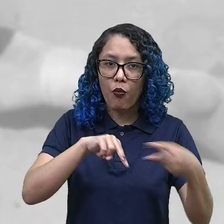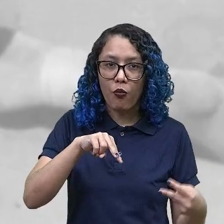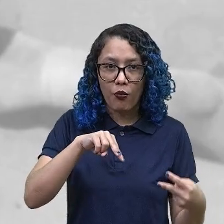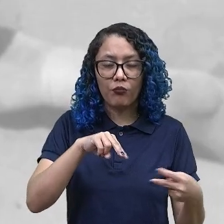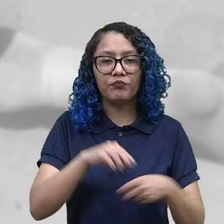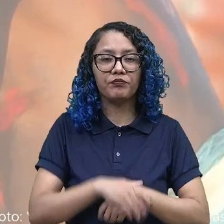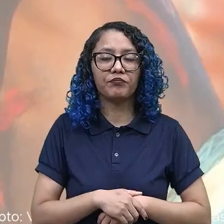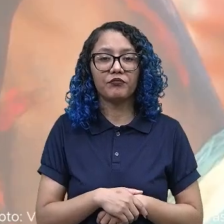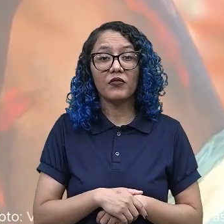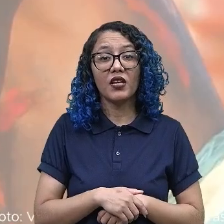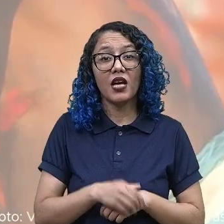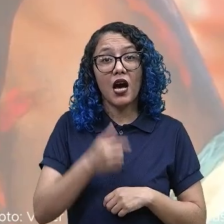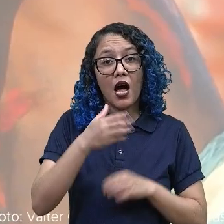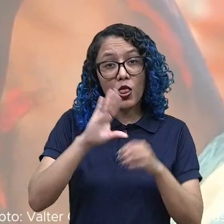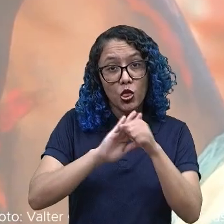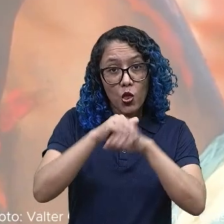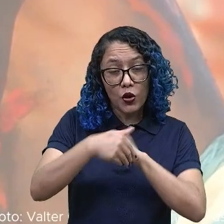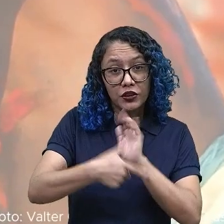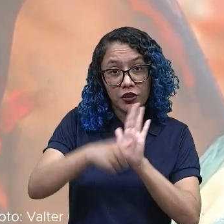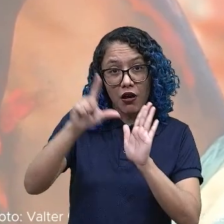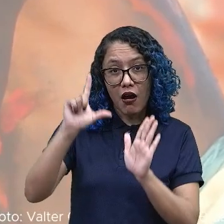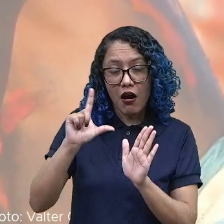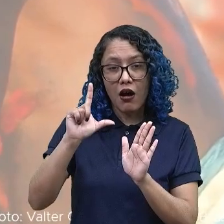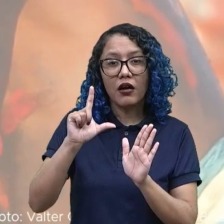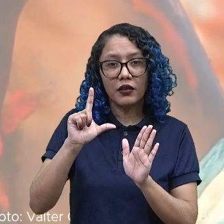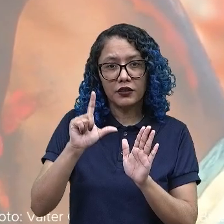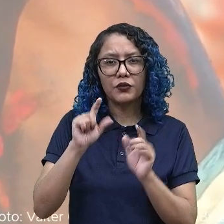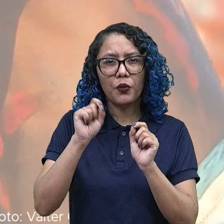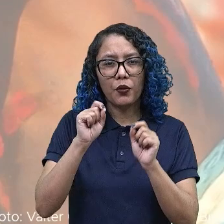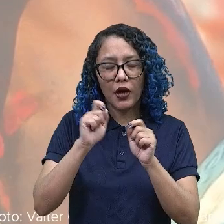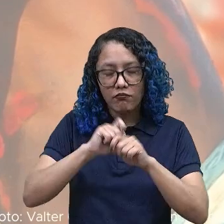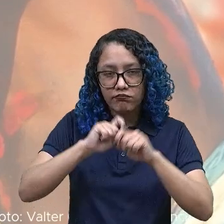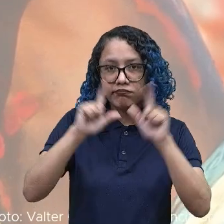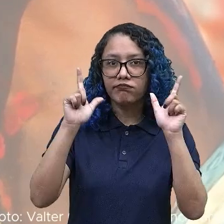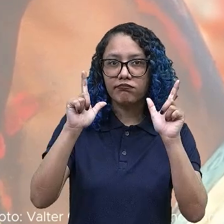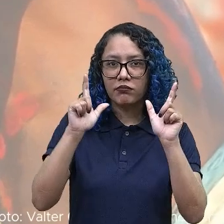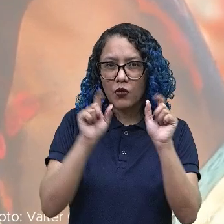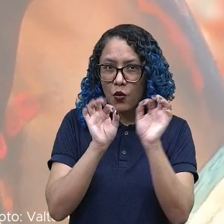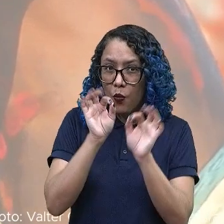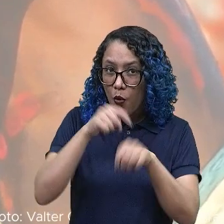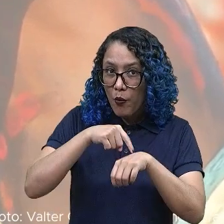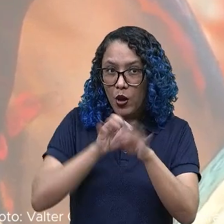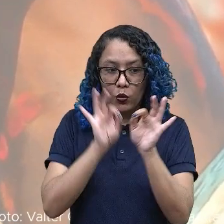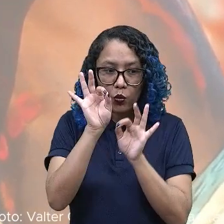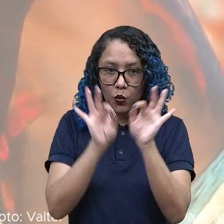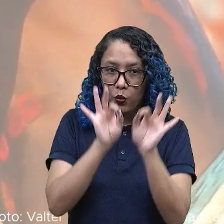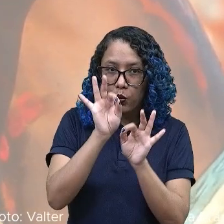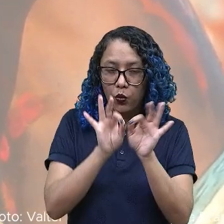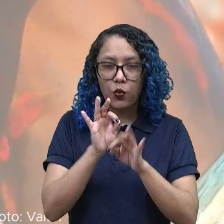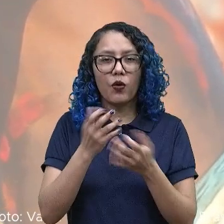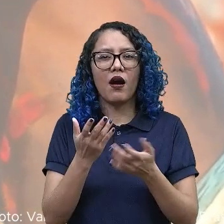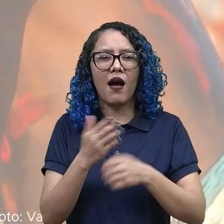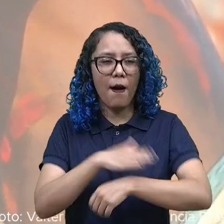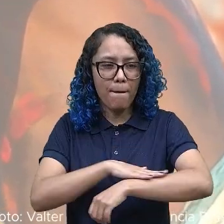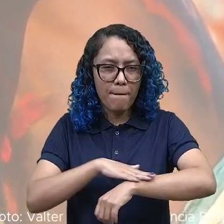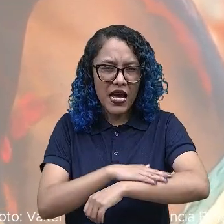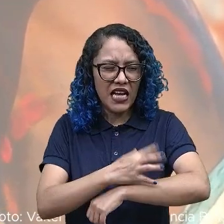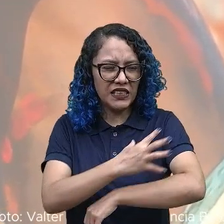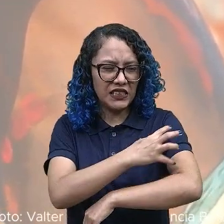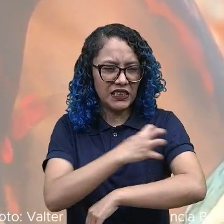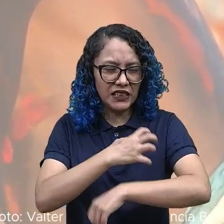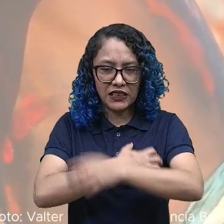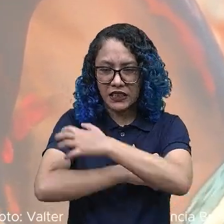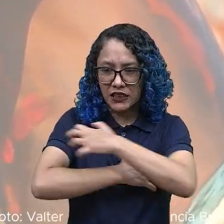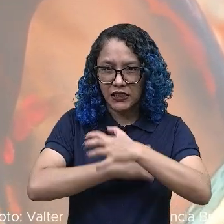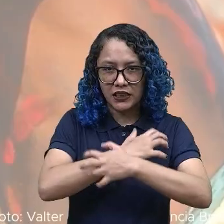que antecede a luta, os guerreiros permanecem acordados, em preparação. Eles arranham suas peles com dentes de peixe e